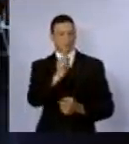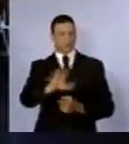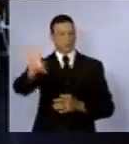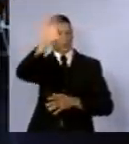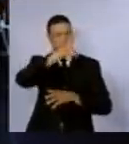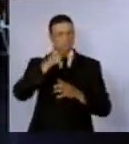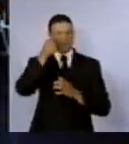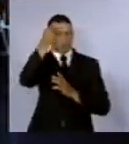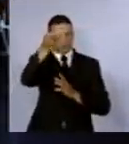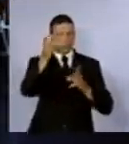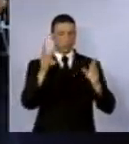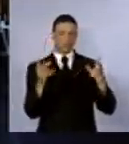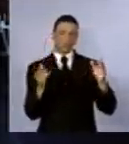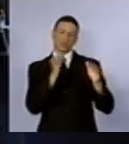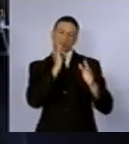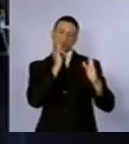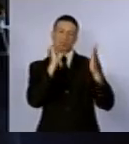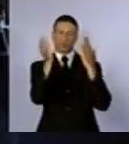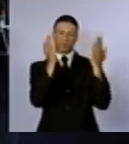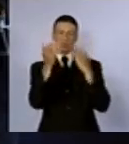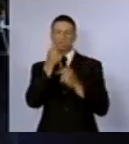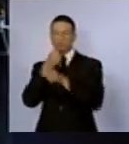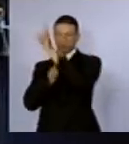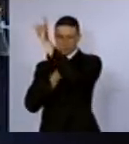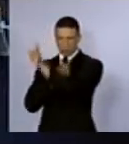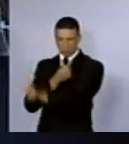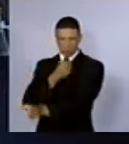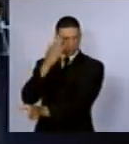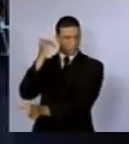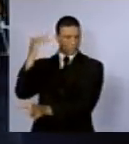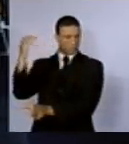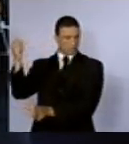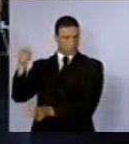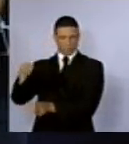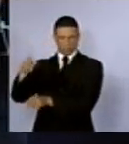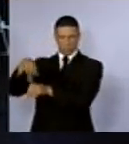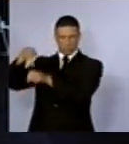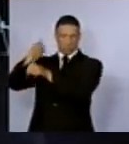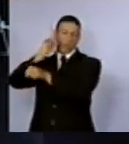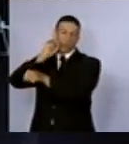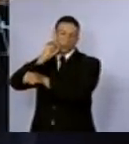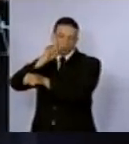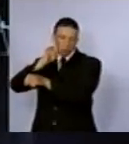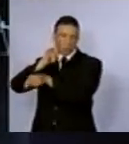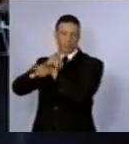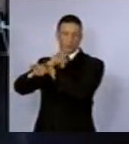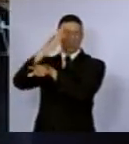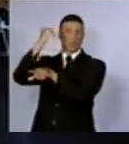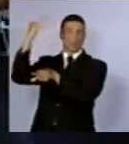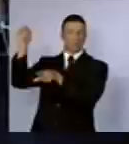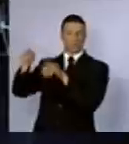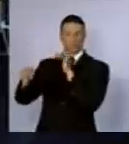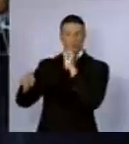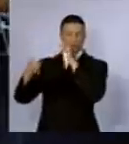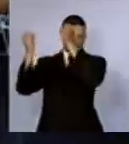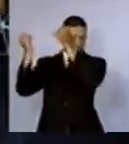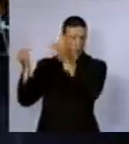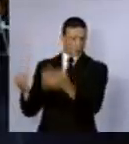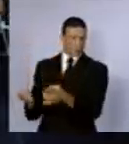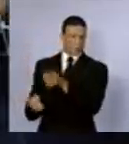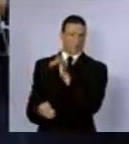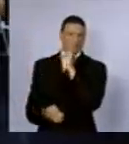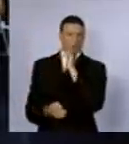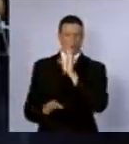uma ilustração do professor Foster, da Universidade de Pensilvânia, né? Na qual ele mostra que você adotar o princípio